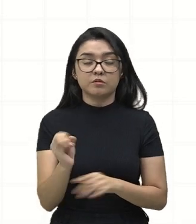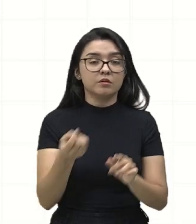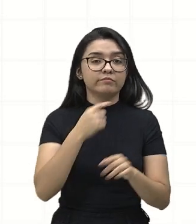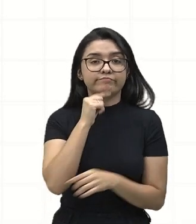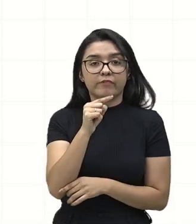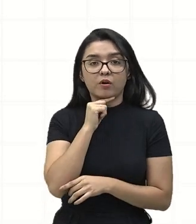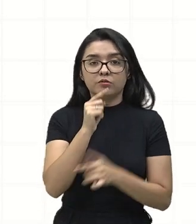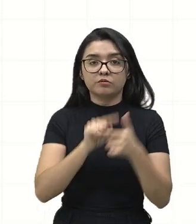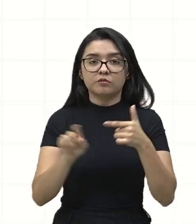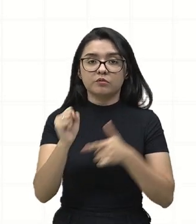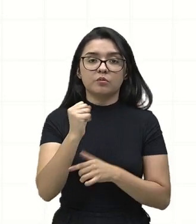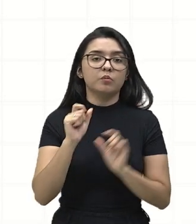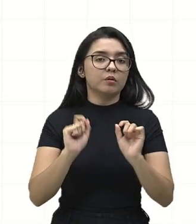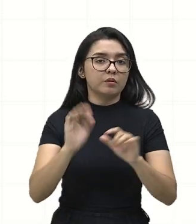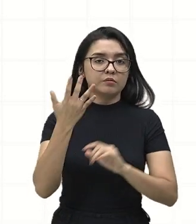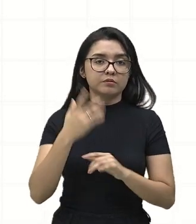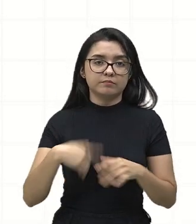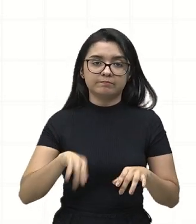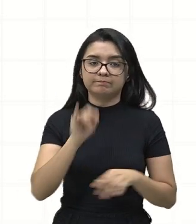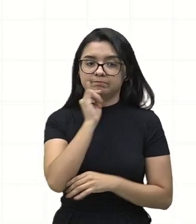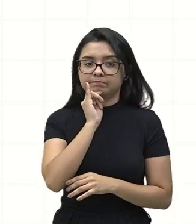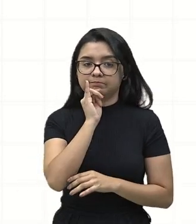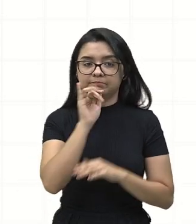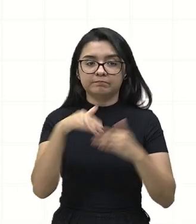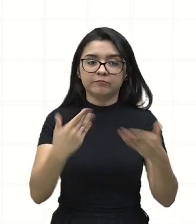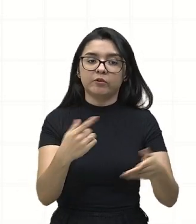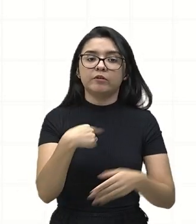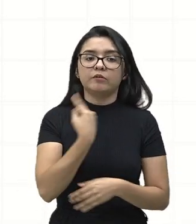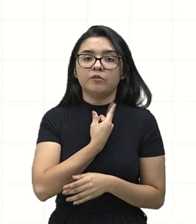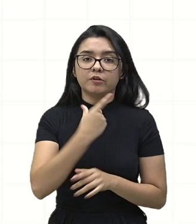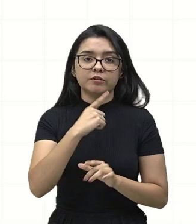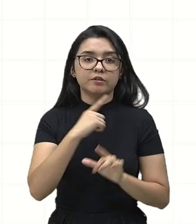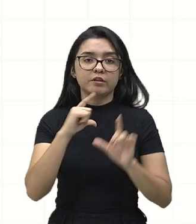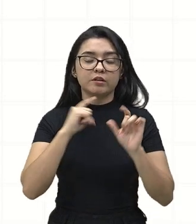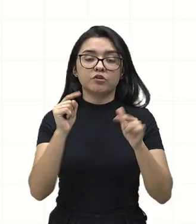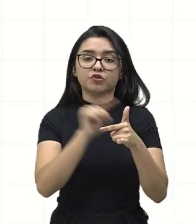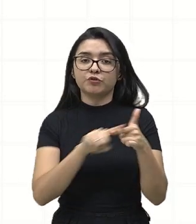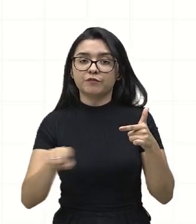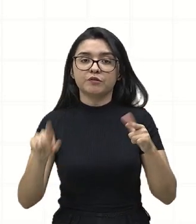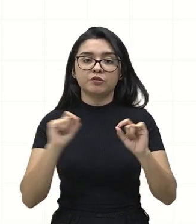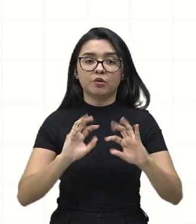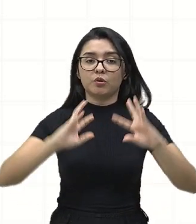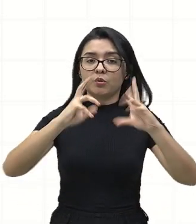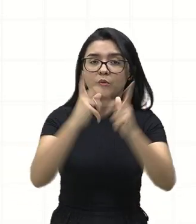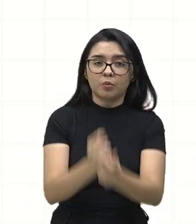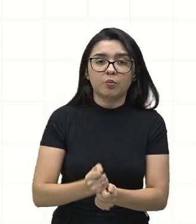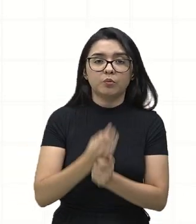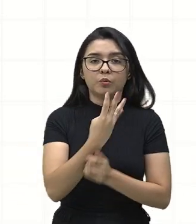por 8, o que ia acontecer? A gente ia ter o trabalho de dividir